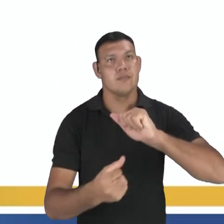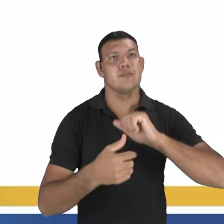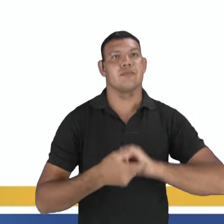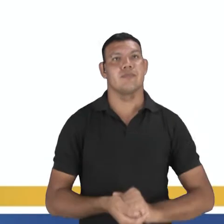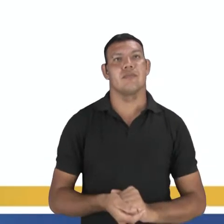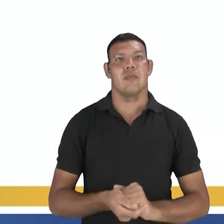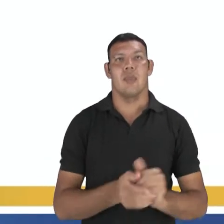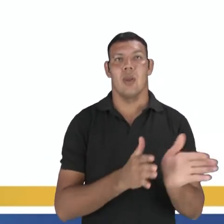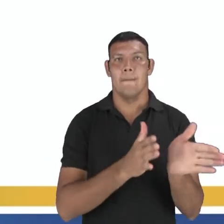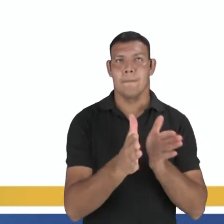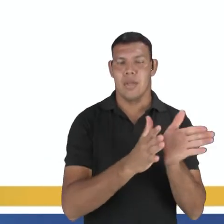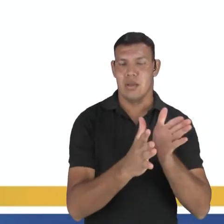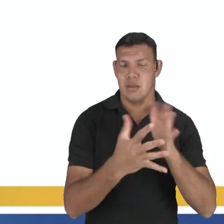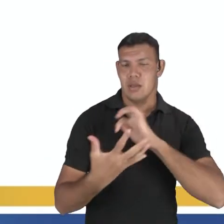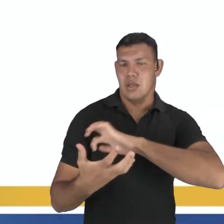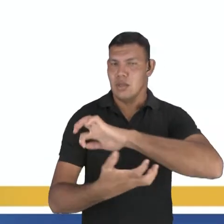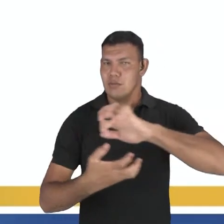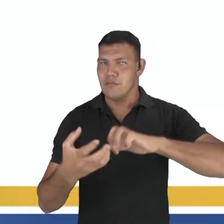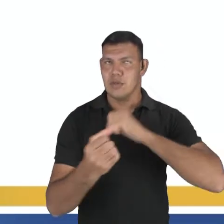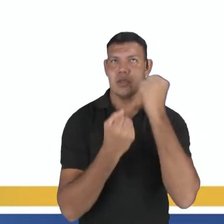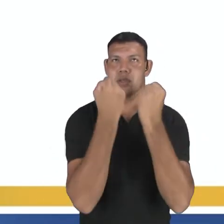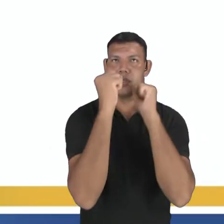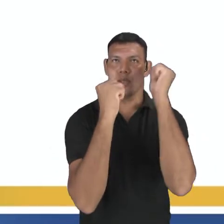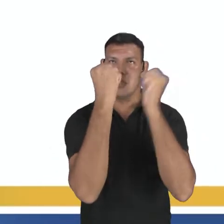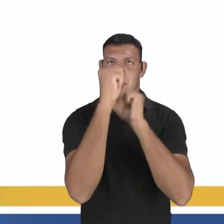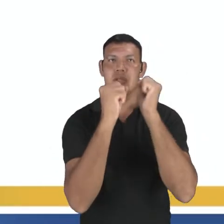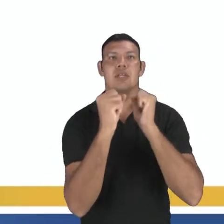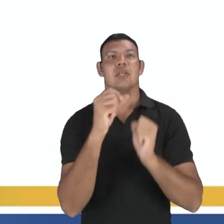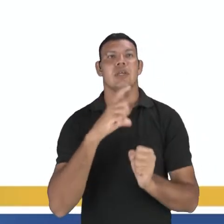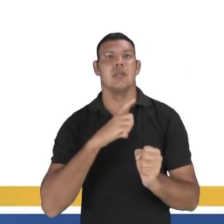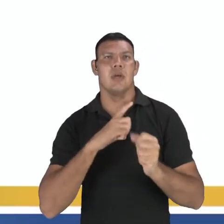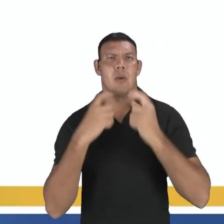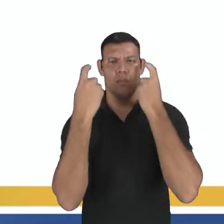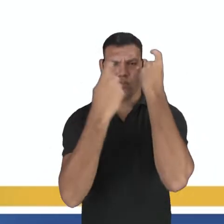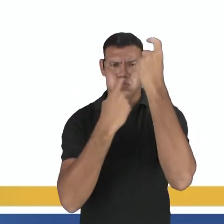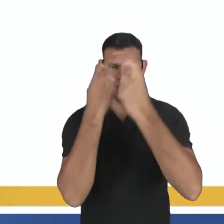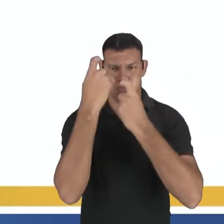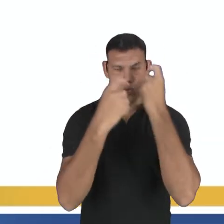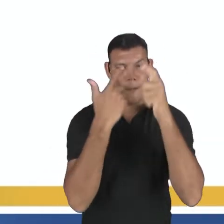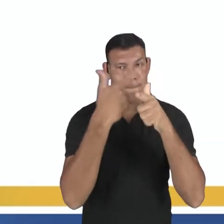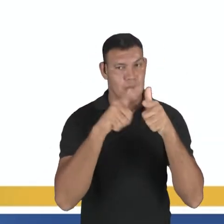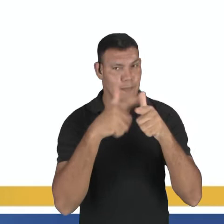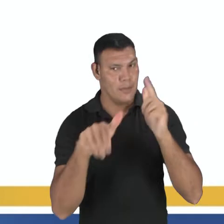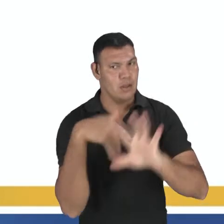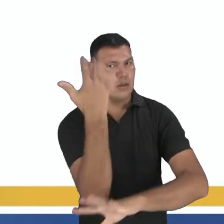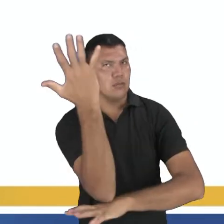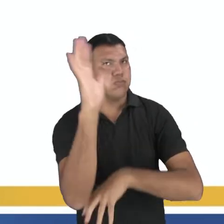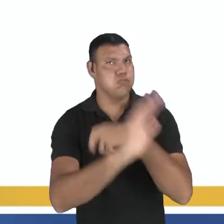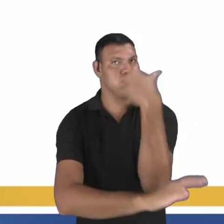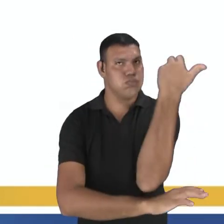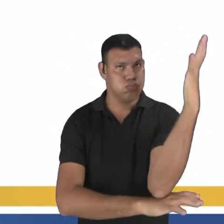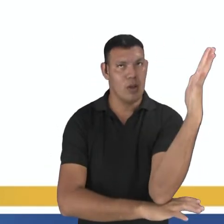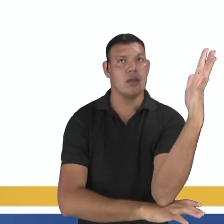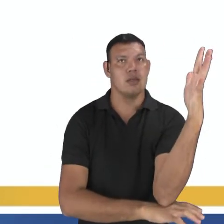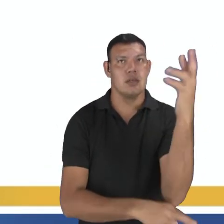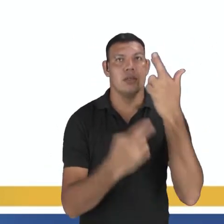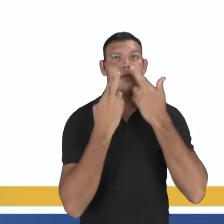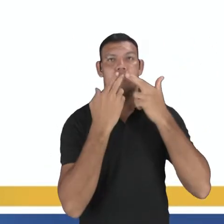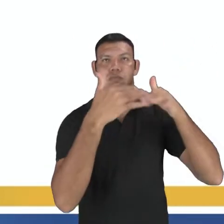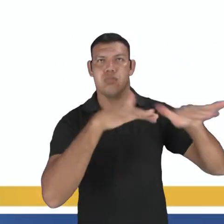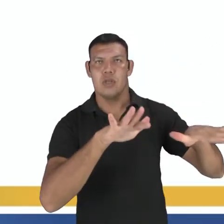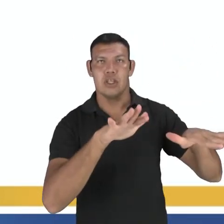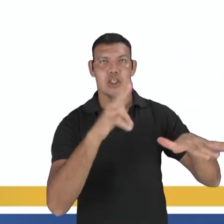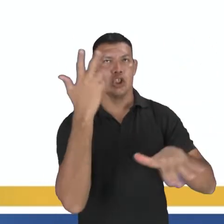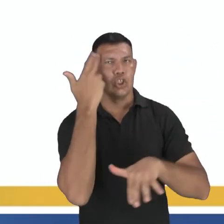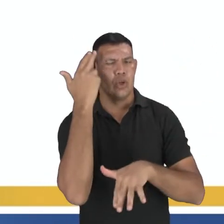com a questão ambiental. Os recursos naturais eram abundantes e a poluição não era foco da atenção da sociedade industrial e intelectual